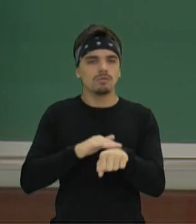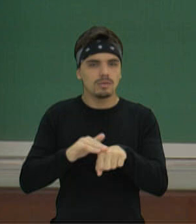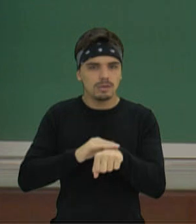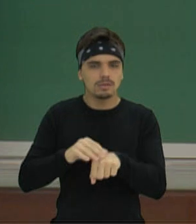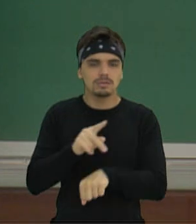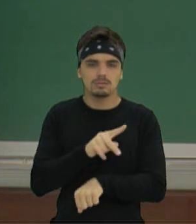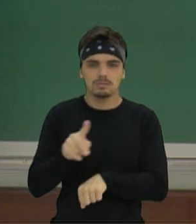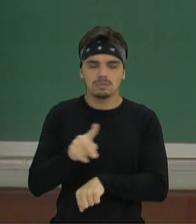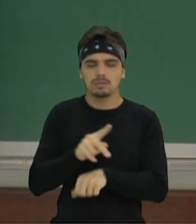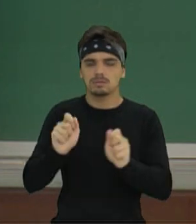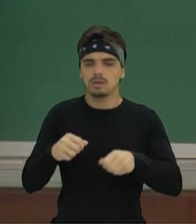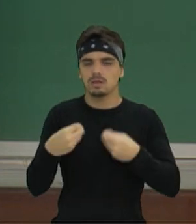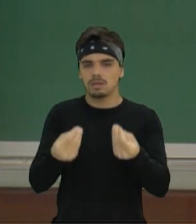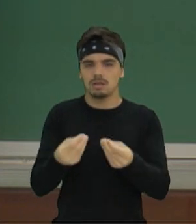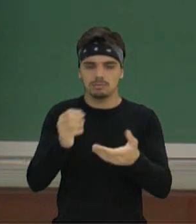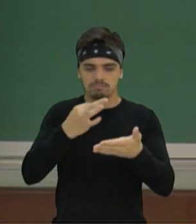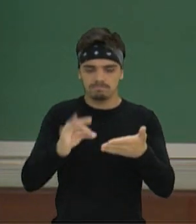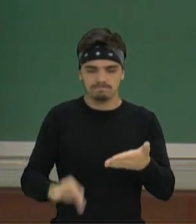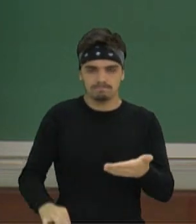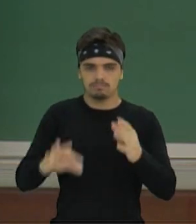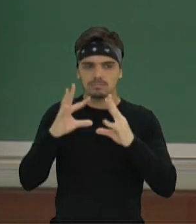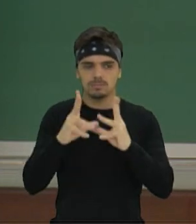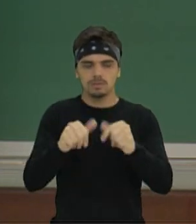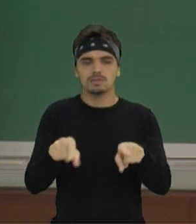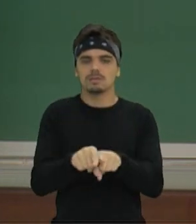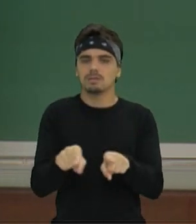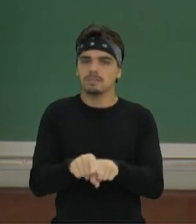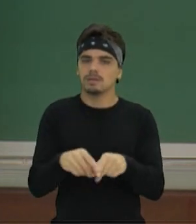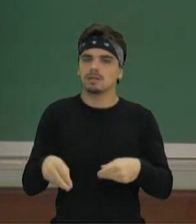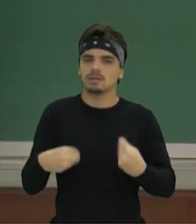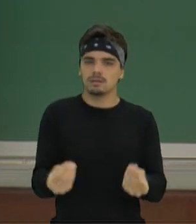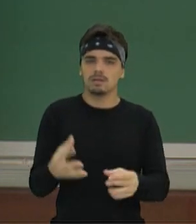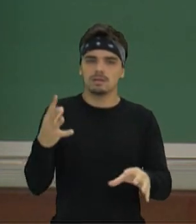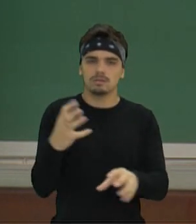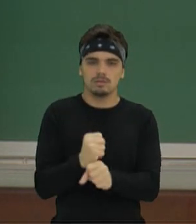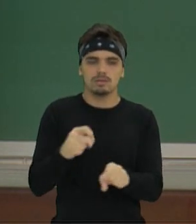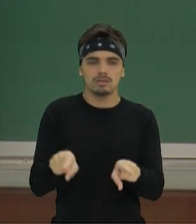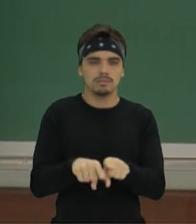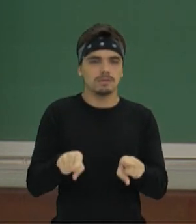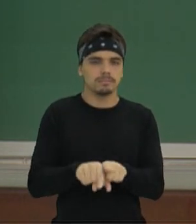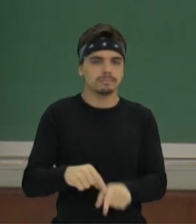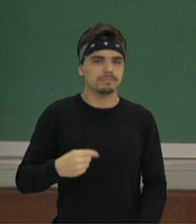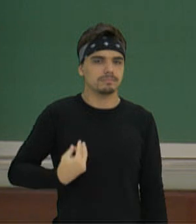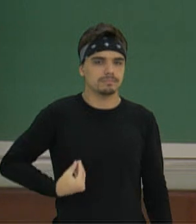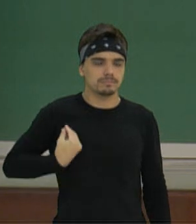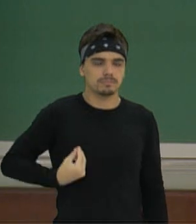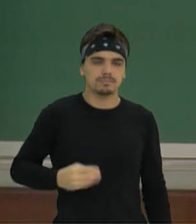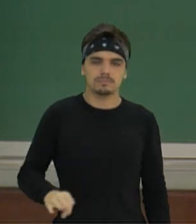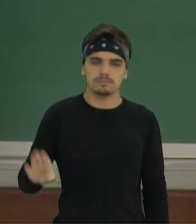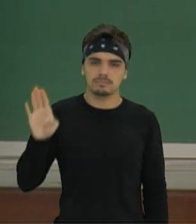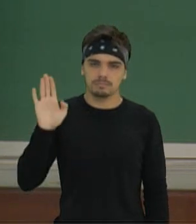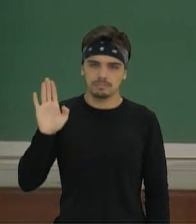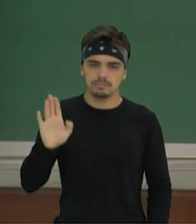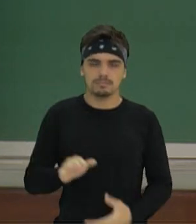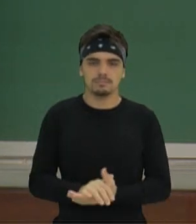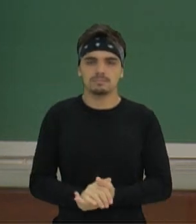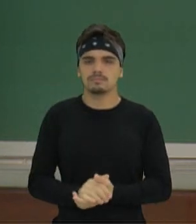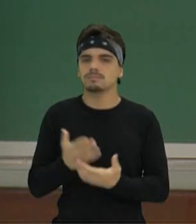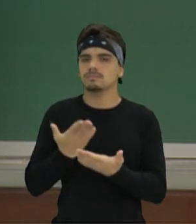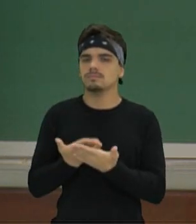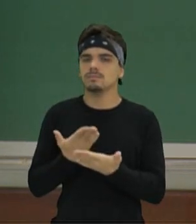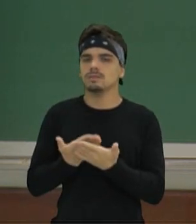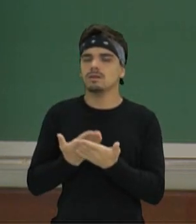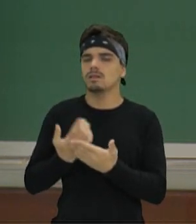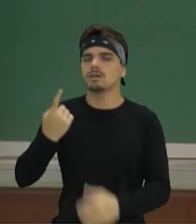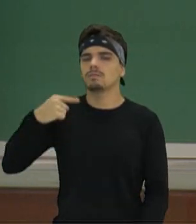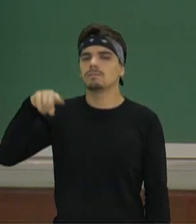possam, então, corrigir, tá bom? E, sobretudo, dar a presença de vocês também. E aí, na aula passada, do